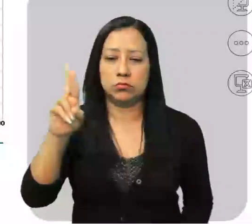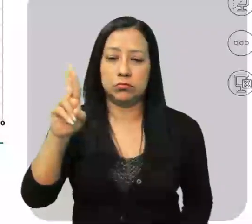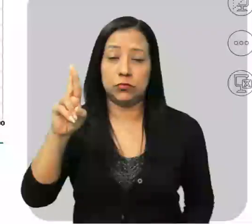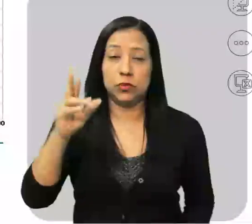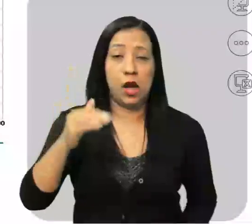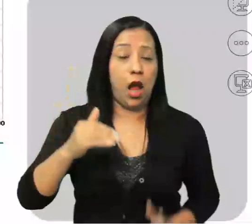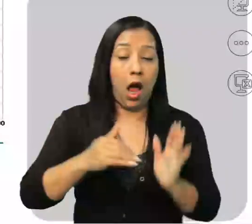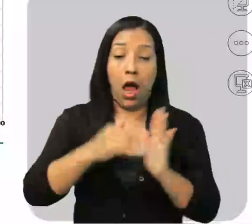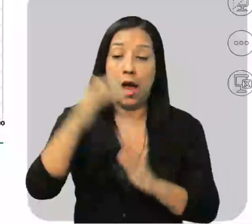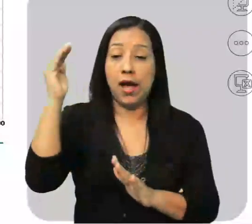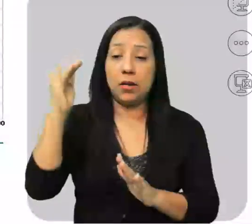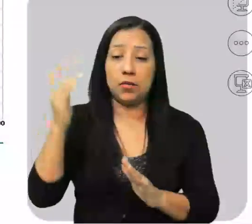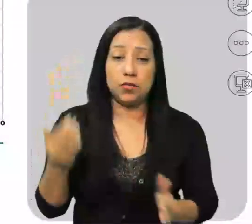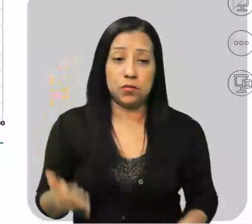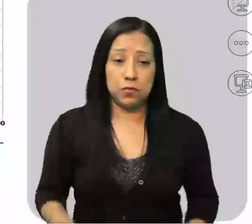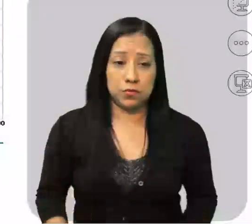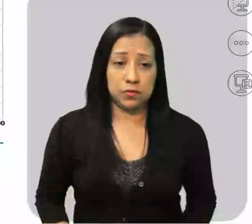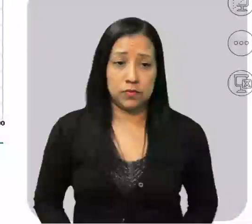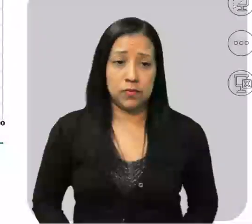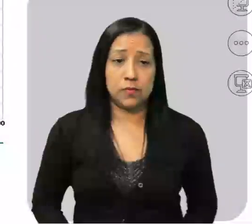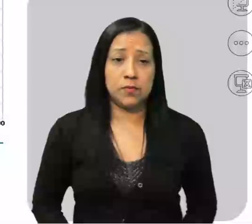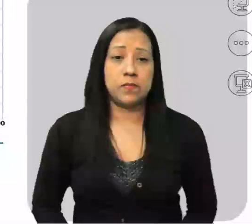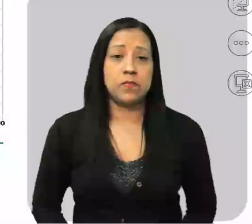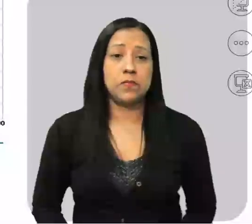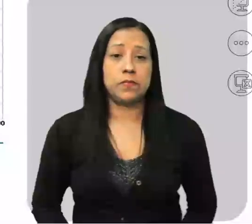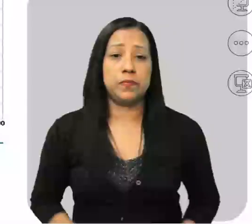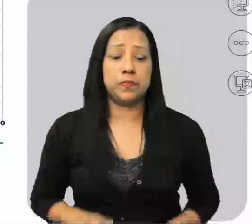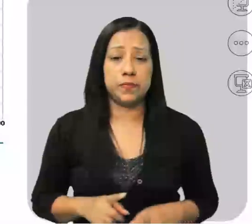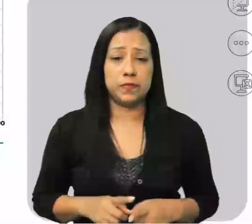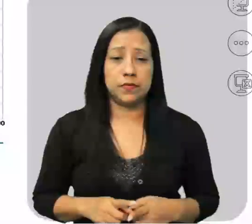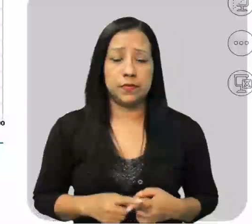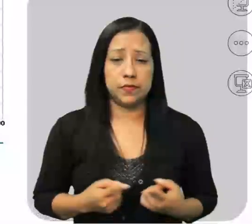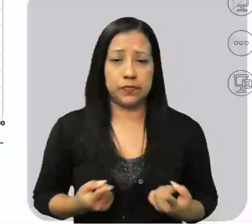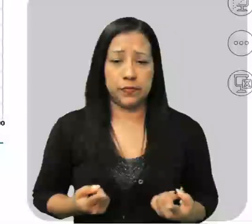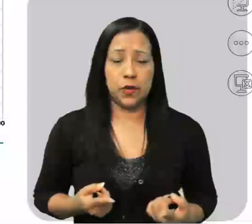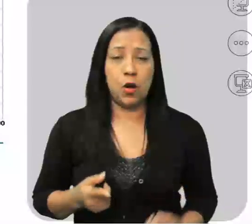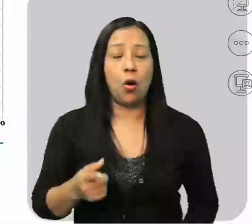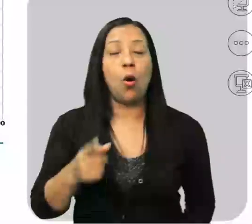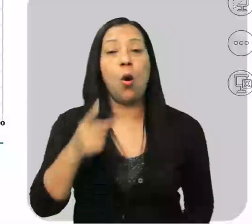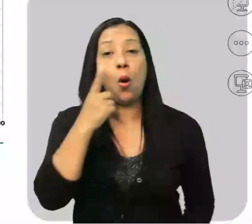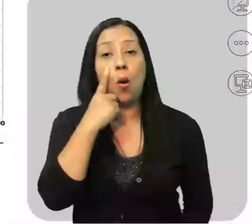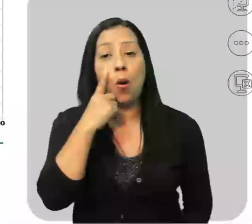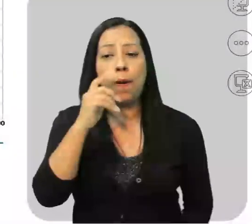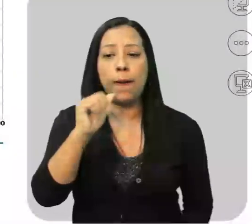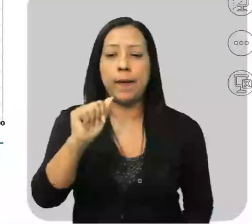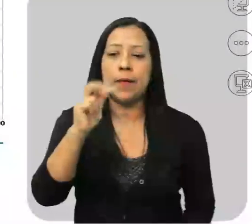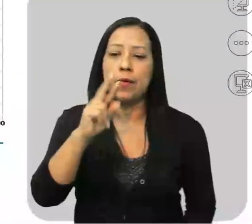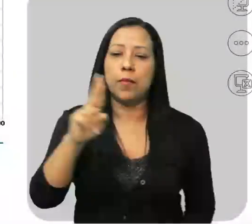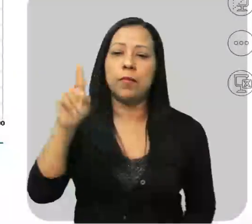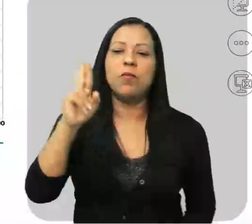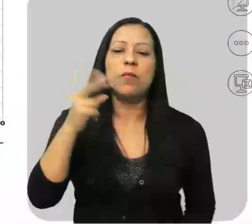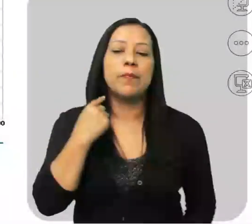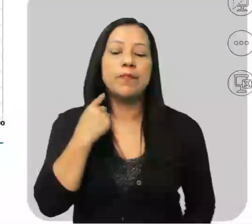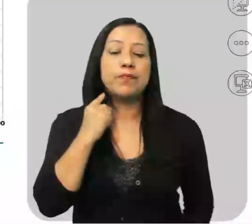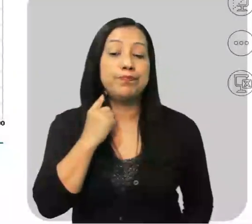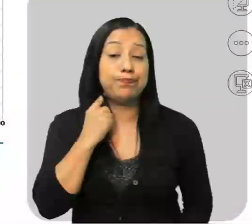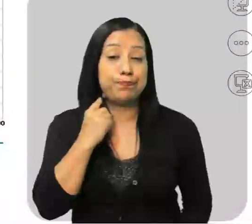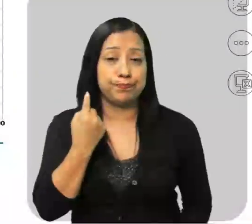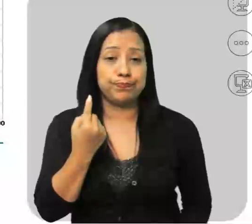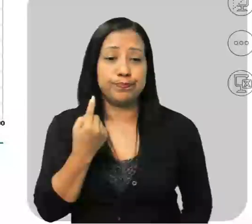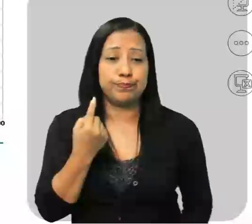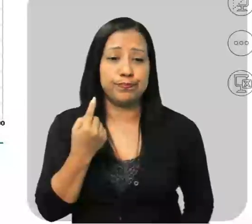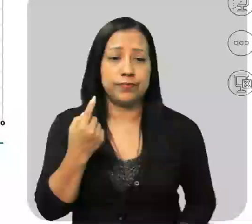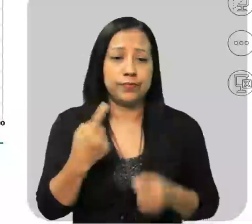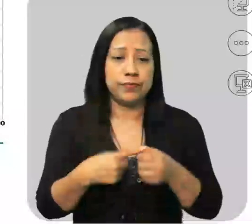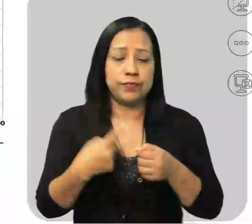é sede de um dos maiores polos ceramistas e gesseiros do Brasil. Então, olha só, o